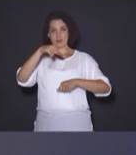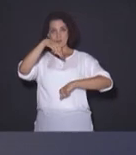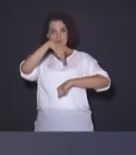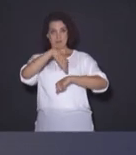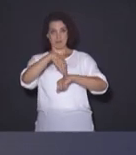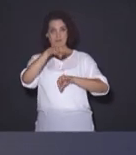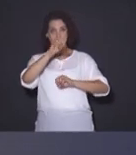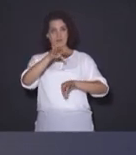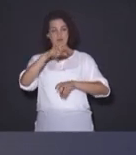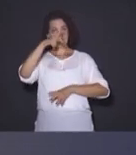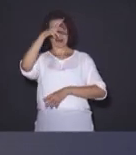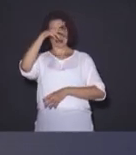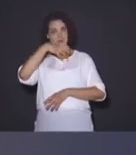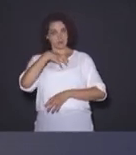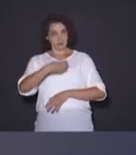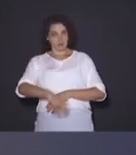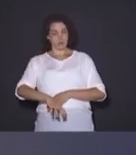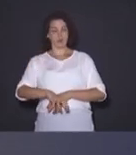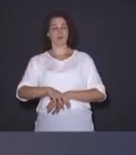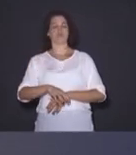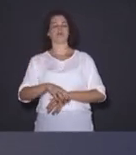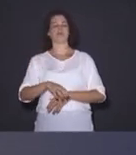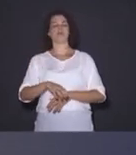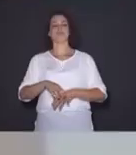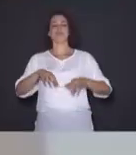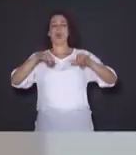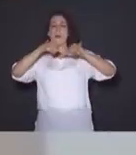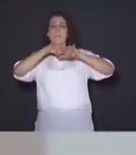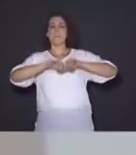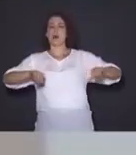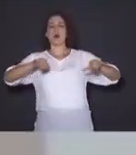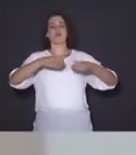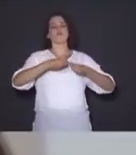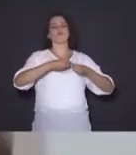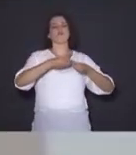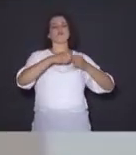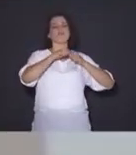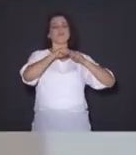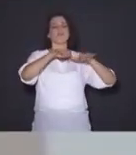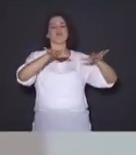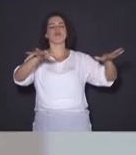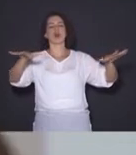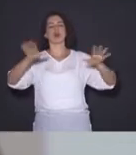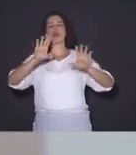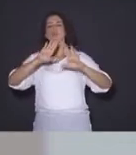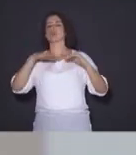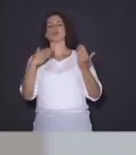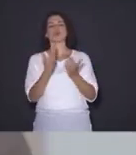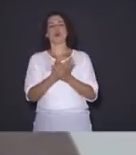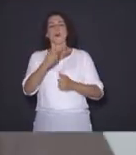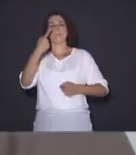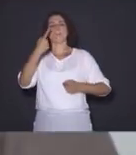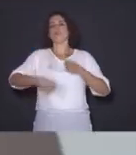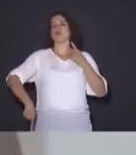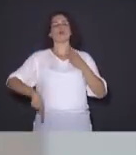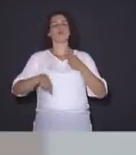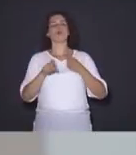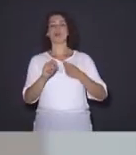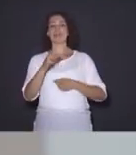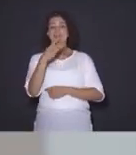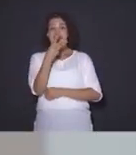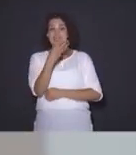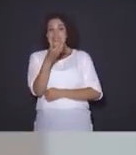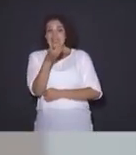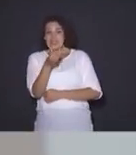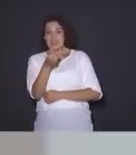emitiu um comunicado distribuído a todas as escolas e proibindo o uso de 36 aplicativos